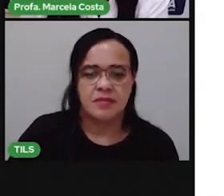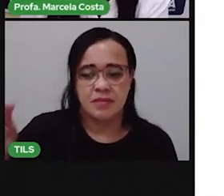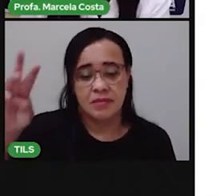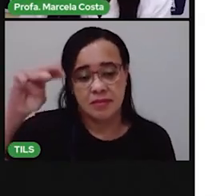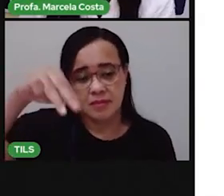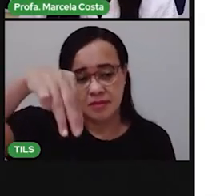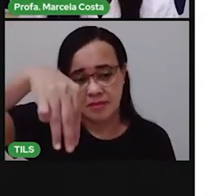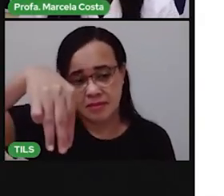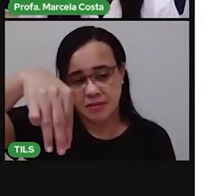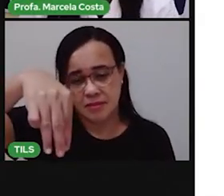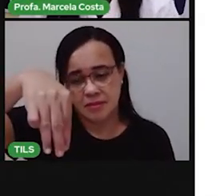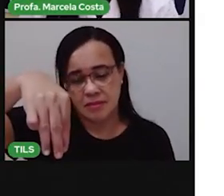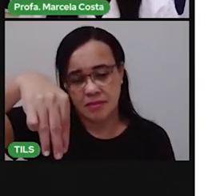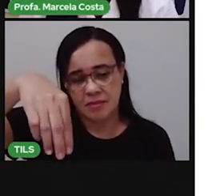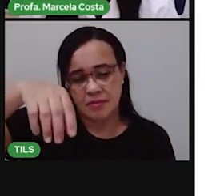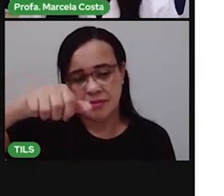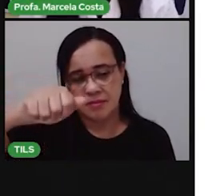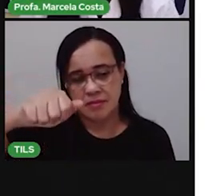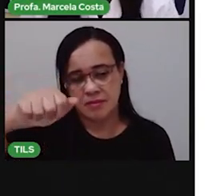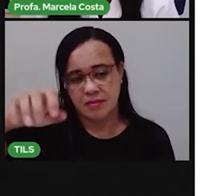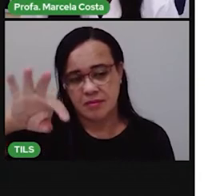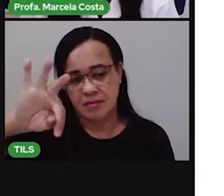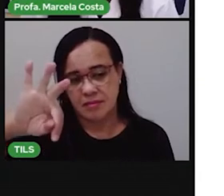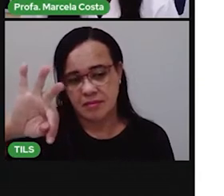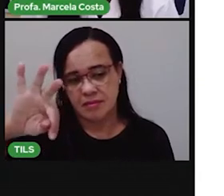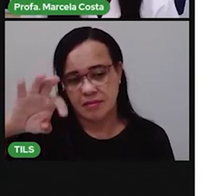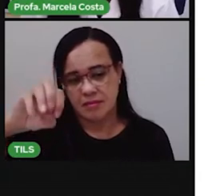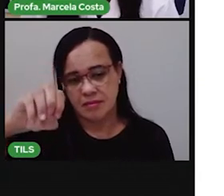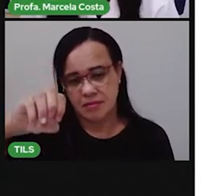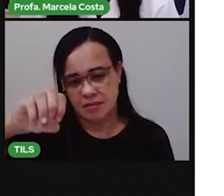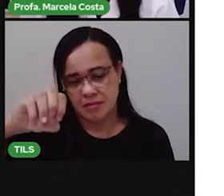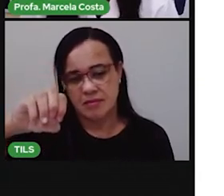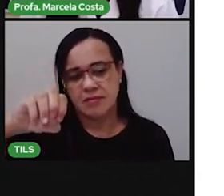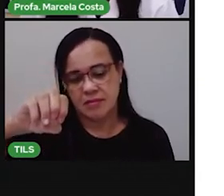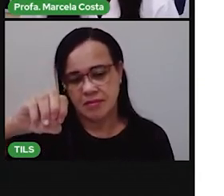Mato. Ó, gato, mato.